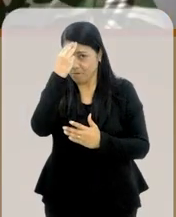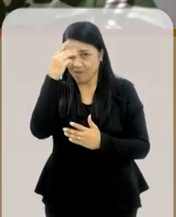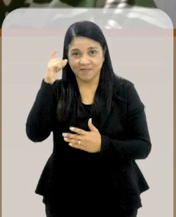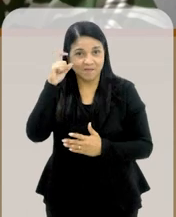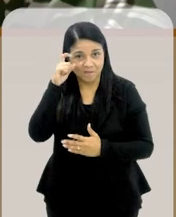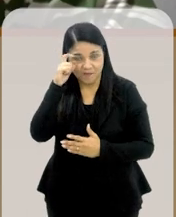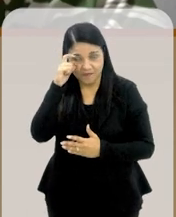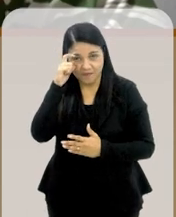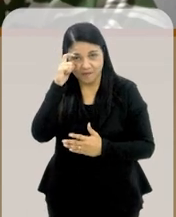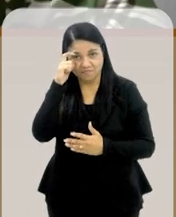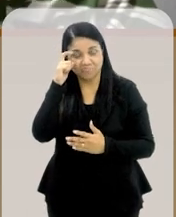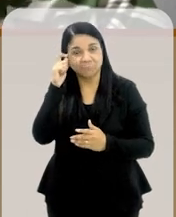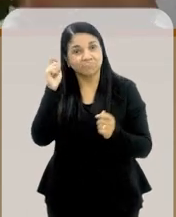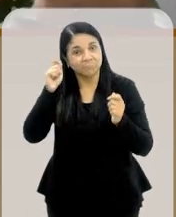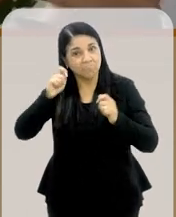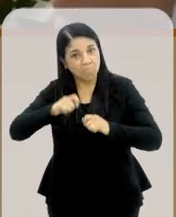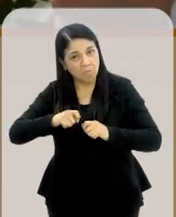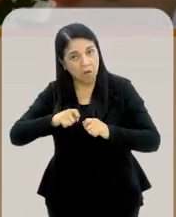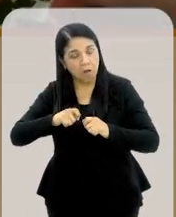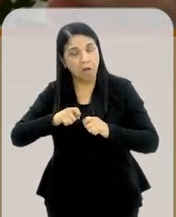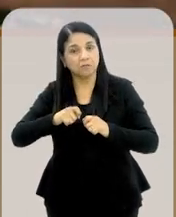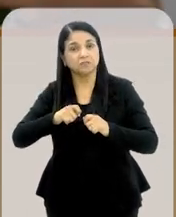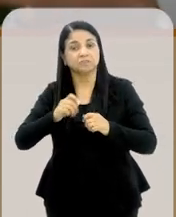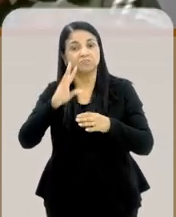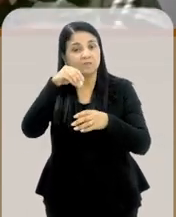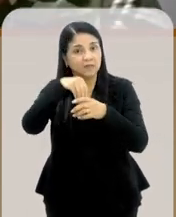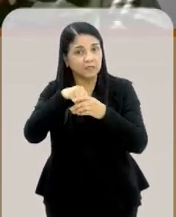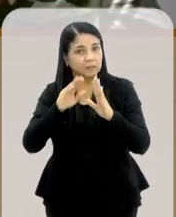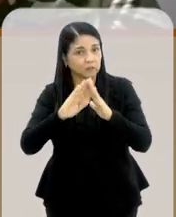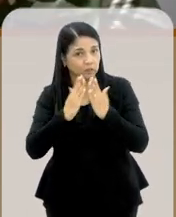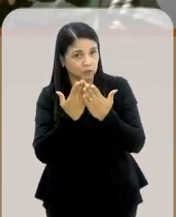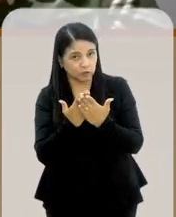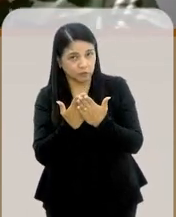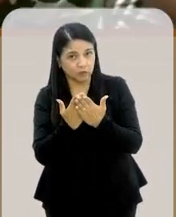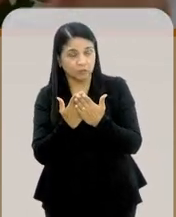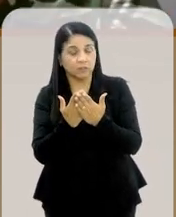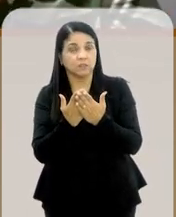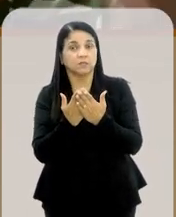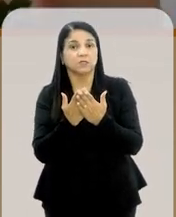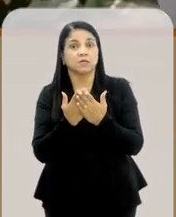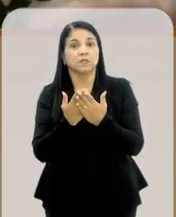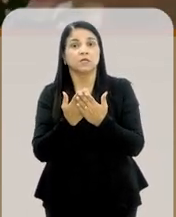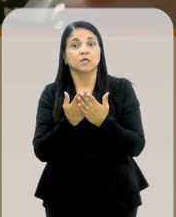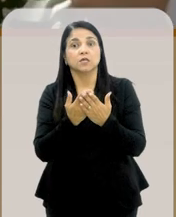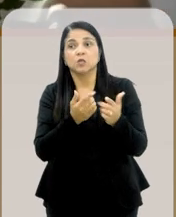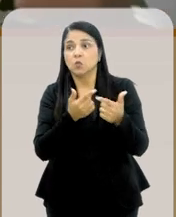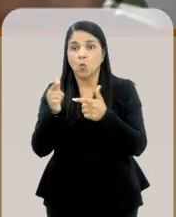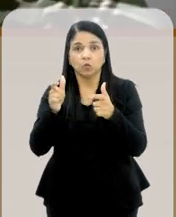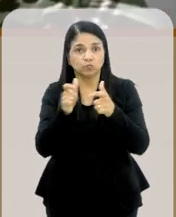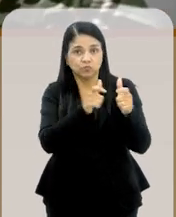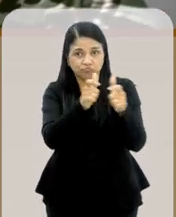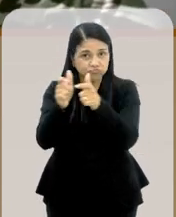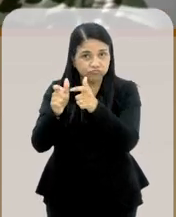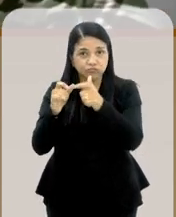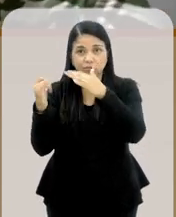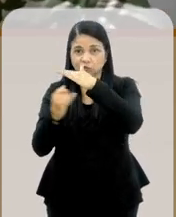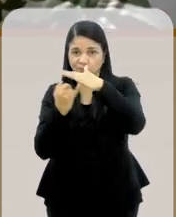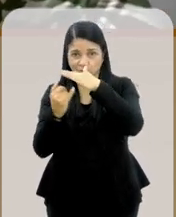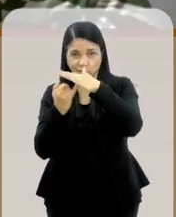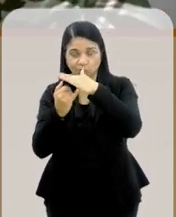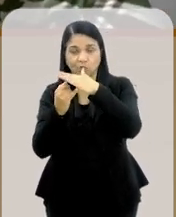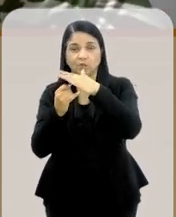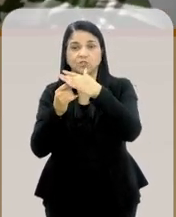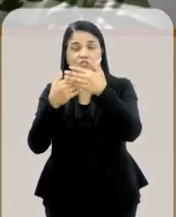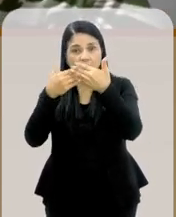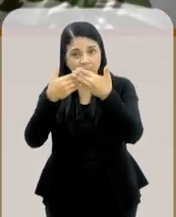Penha, né, que pode ser colocada não só nas escolas, mas também em instituições,